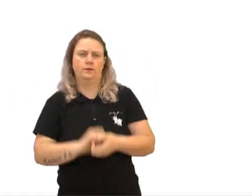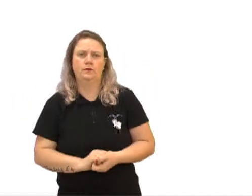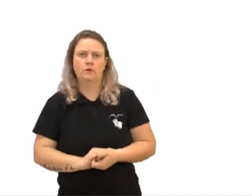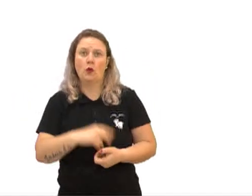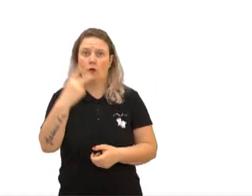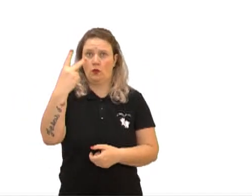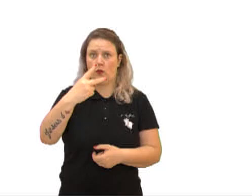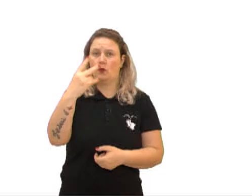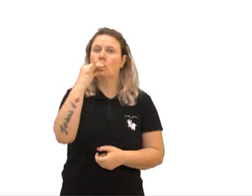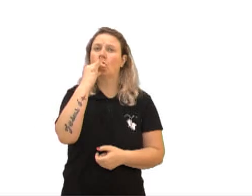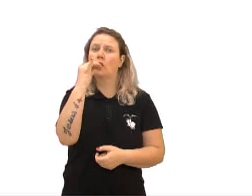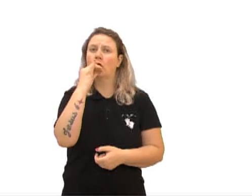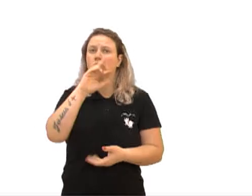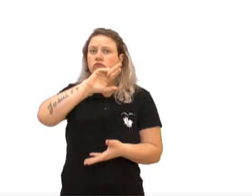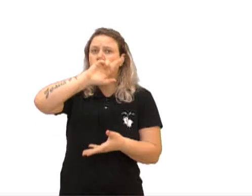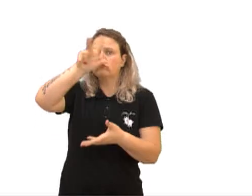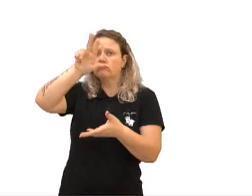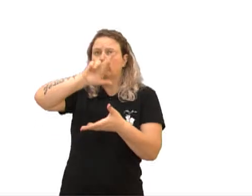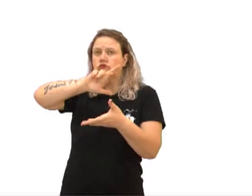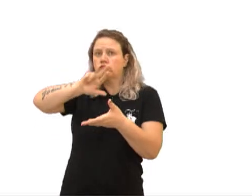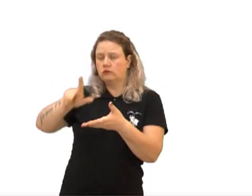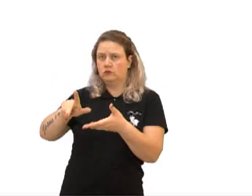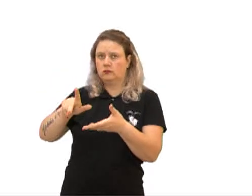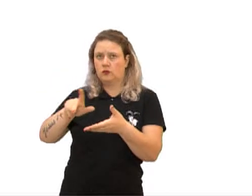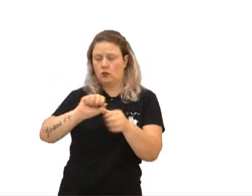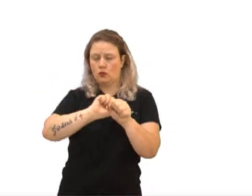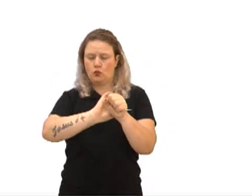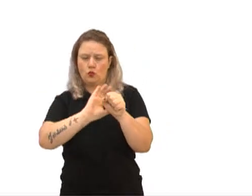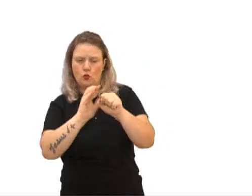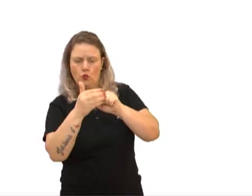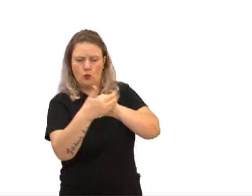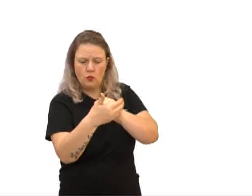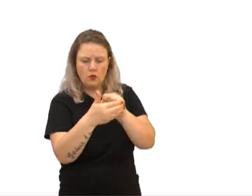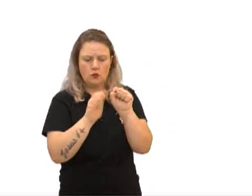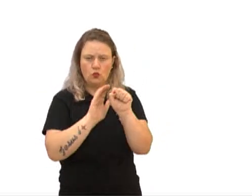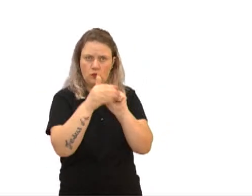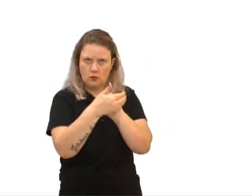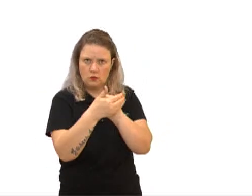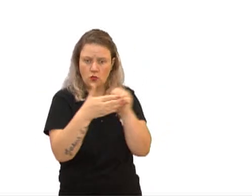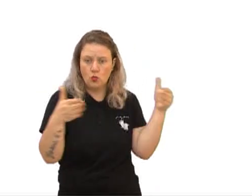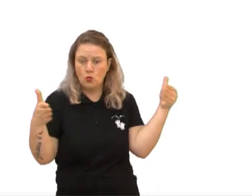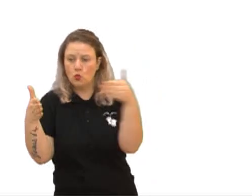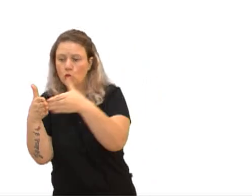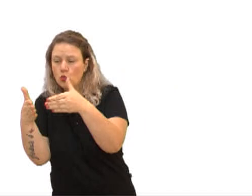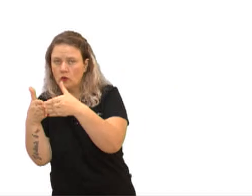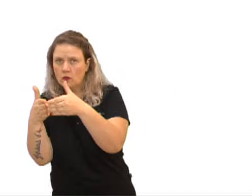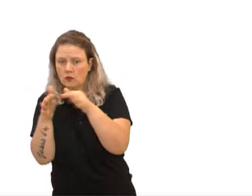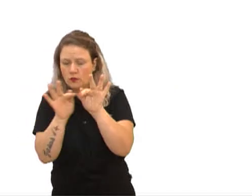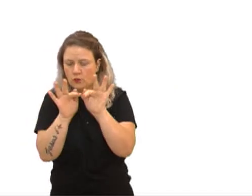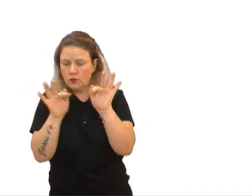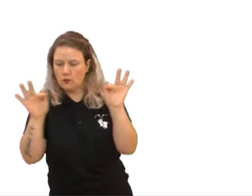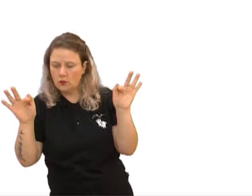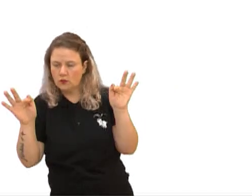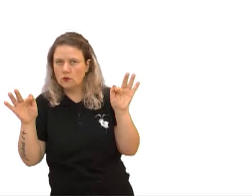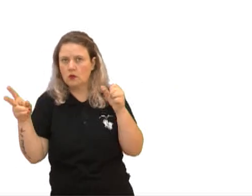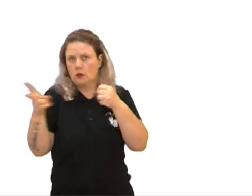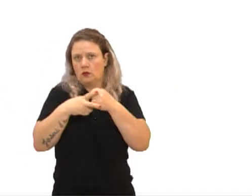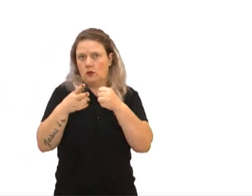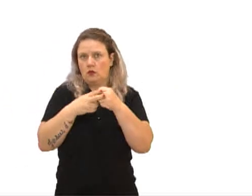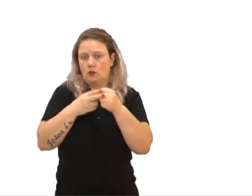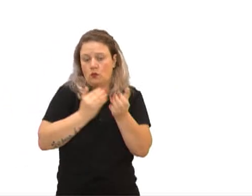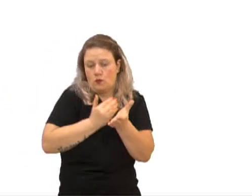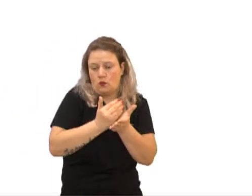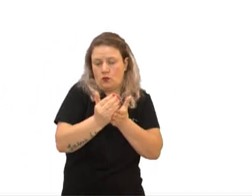2 exemplos diferentes, né? Sujeito no final da oração e aqui o verbo no início